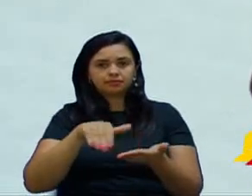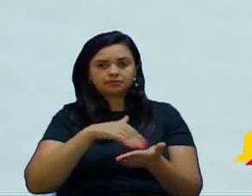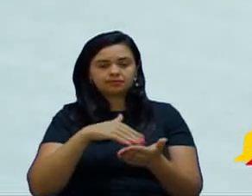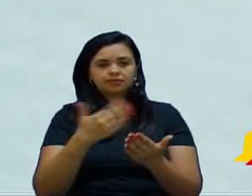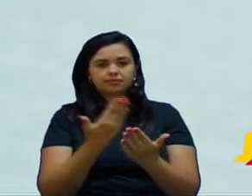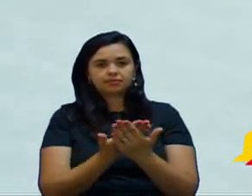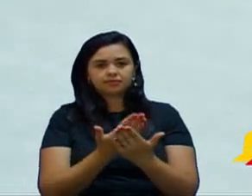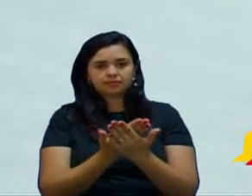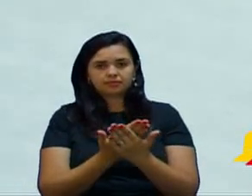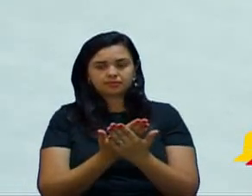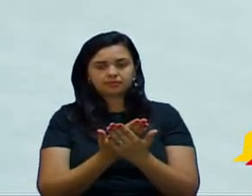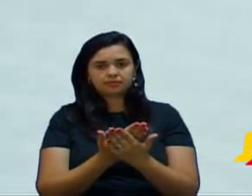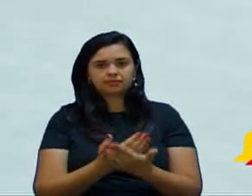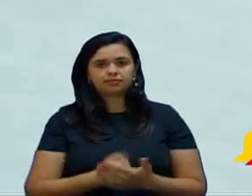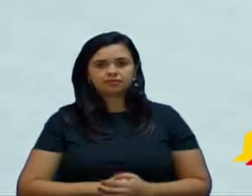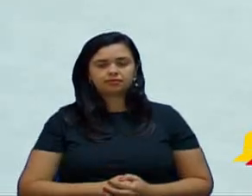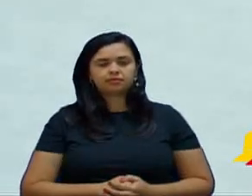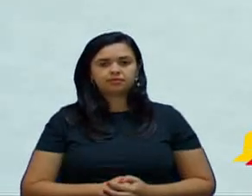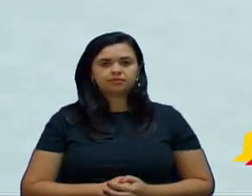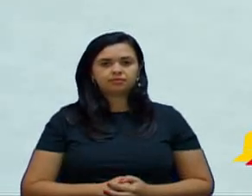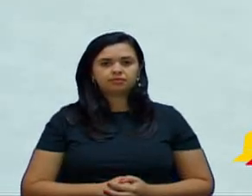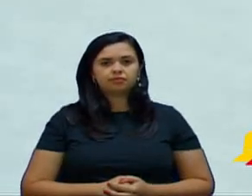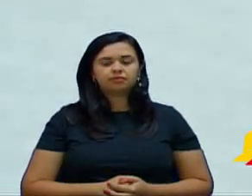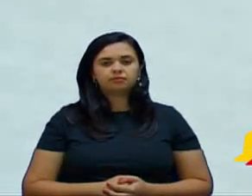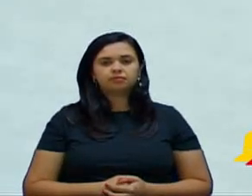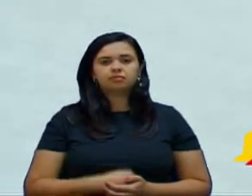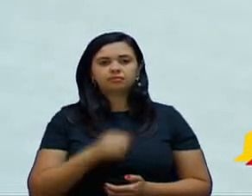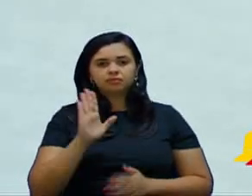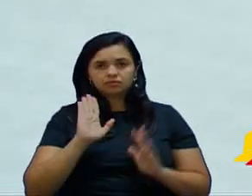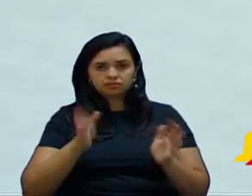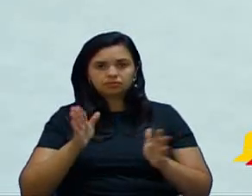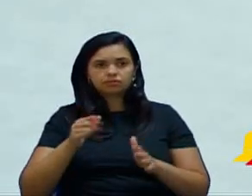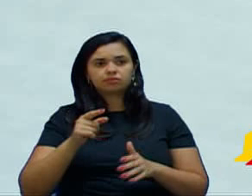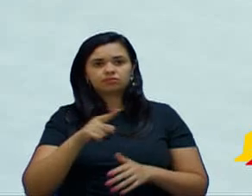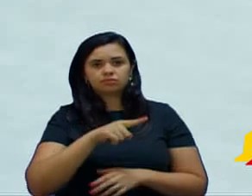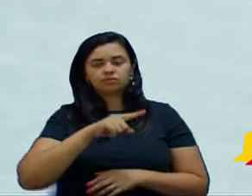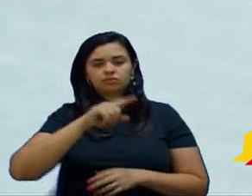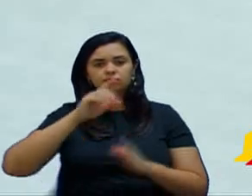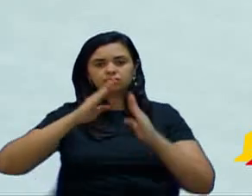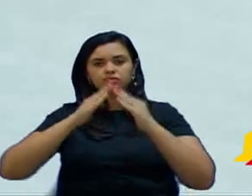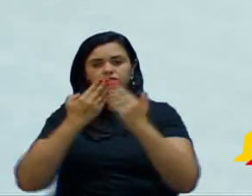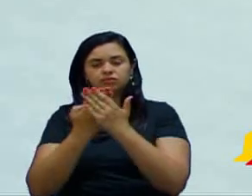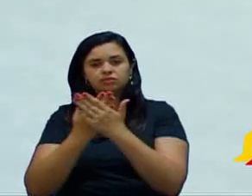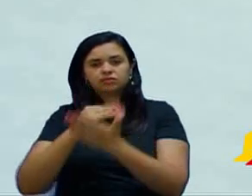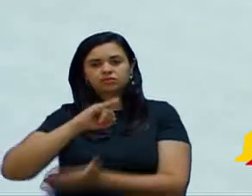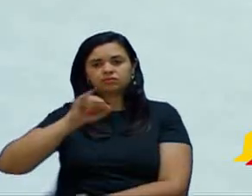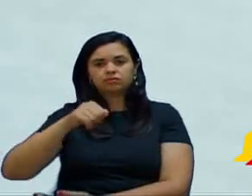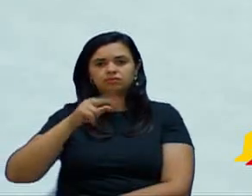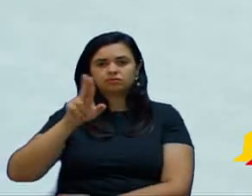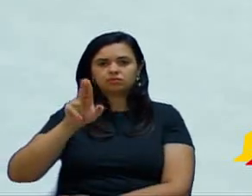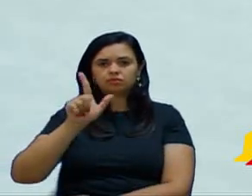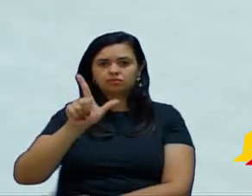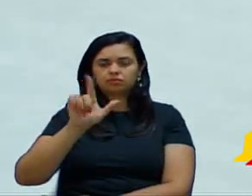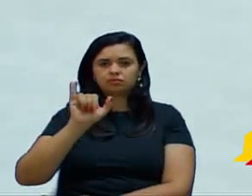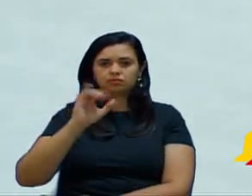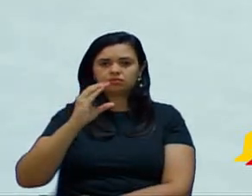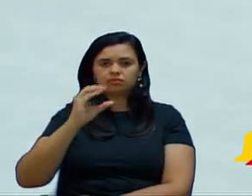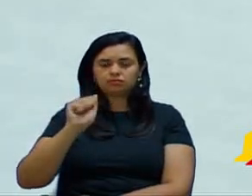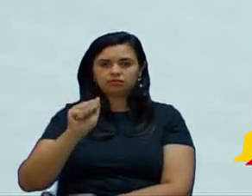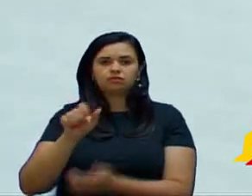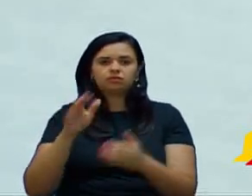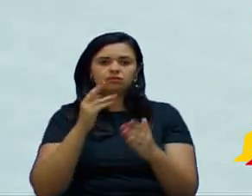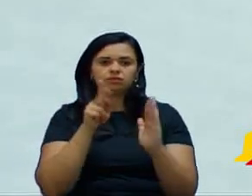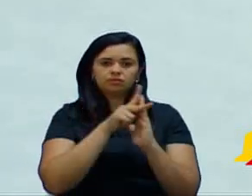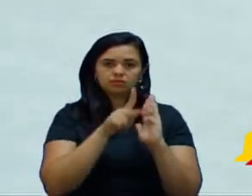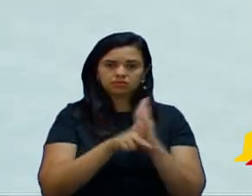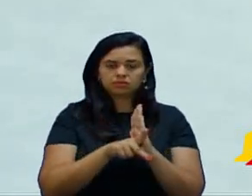Educação por ter colocado a Escola Julica, né, no projeto